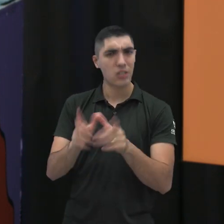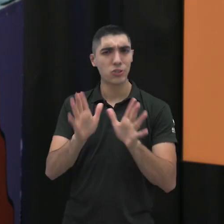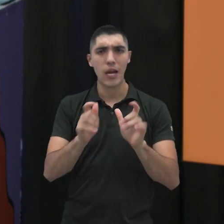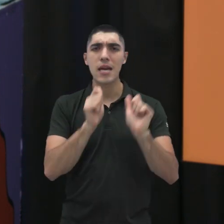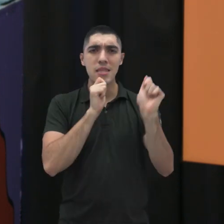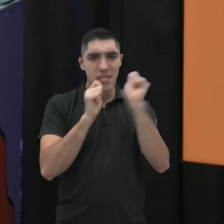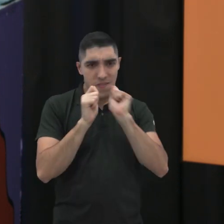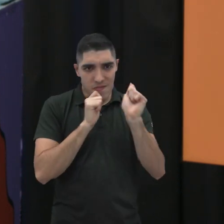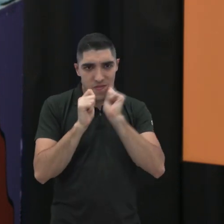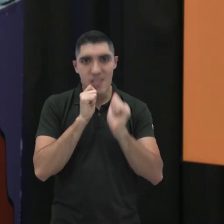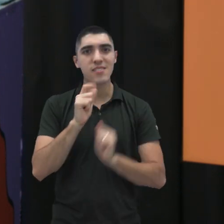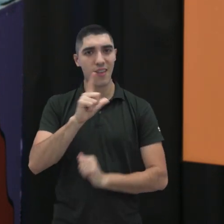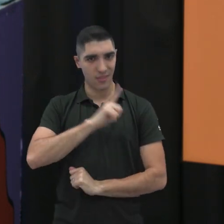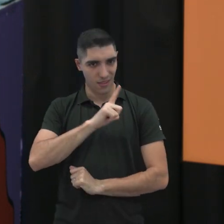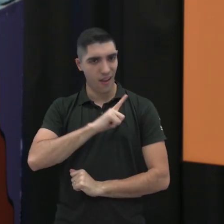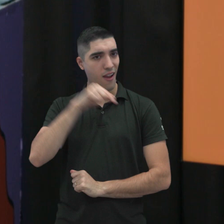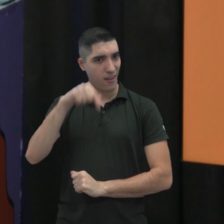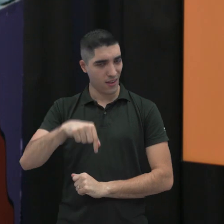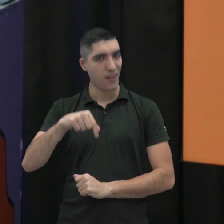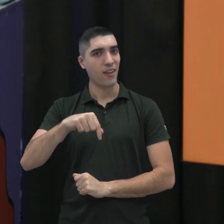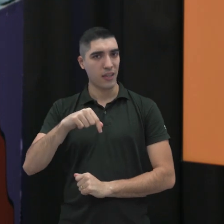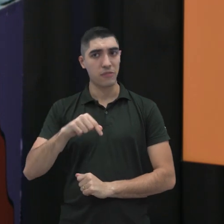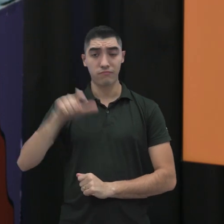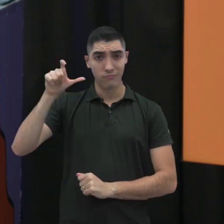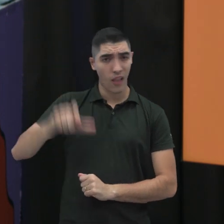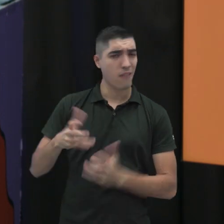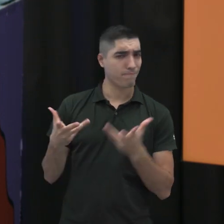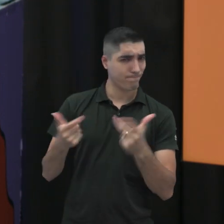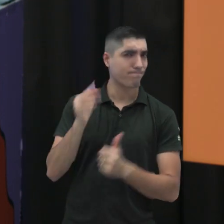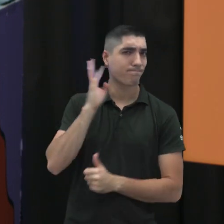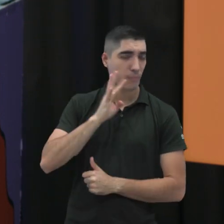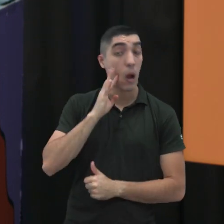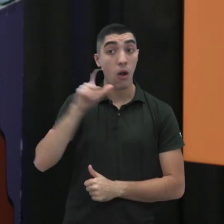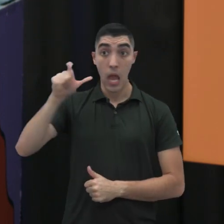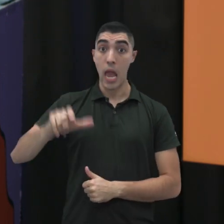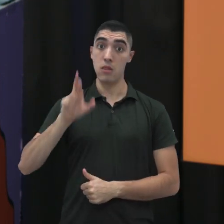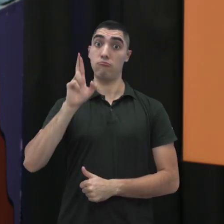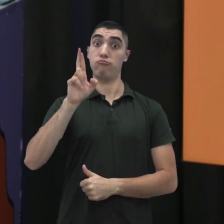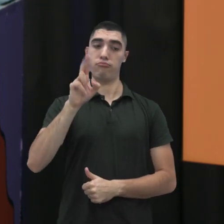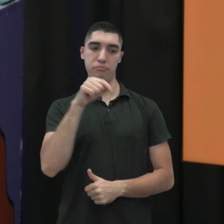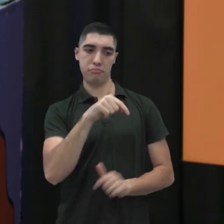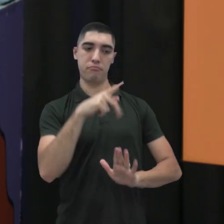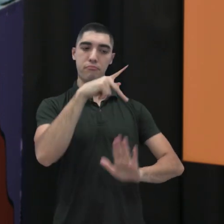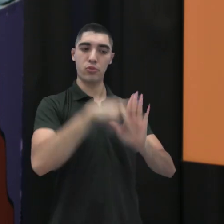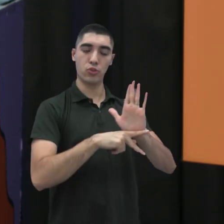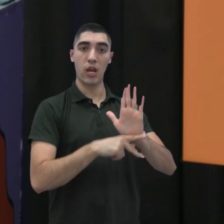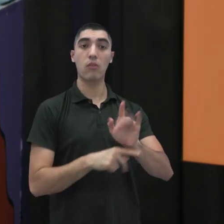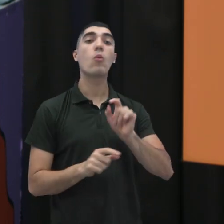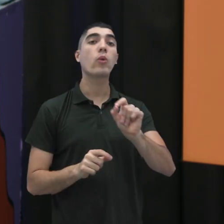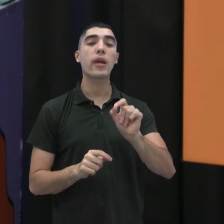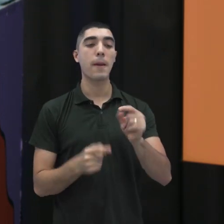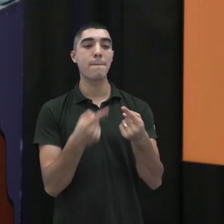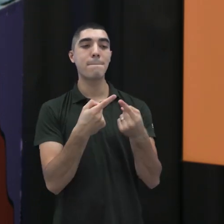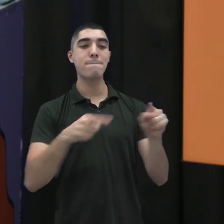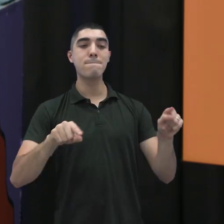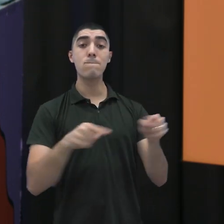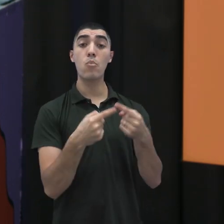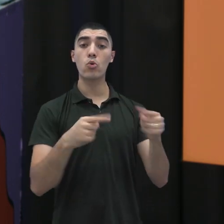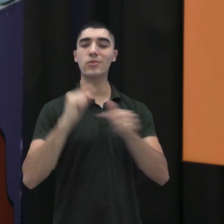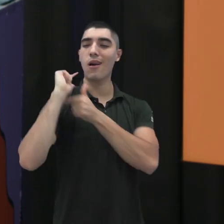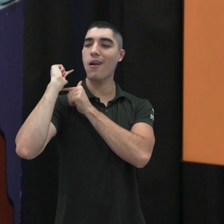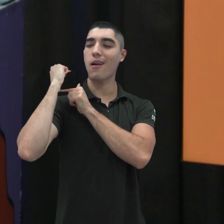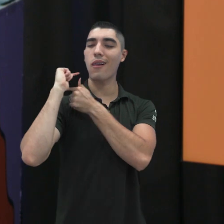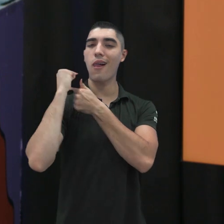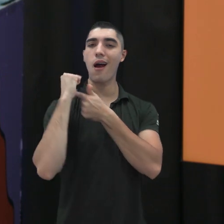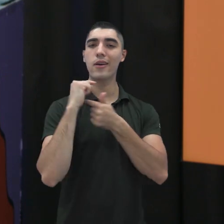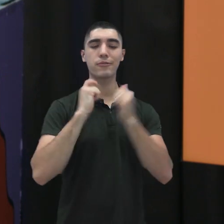casa, a gente já fez entrevista com ele, tem entrevistas com ele. Ele é muito legal e ele toca esse projeto que ensina música